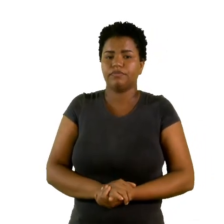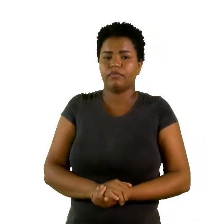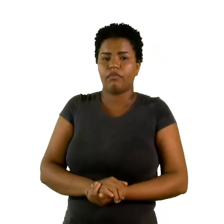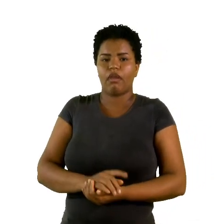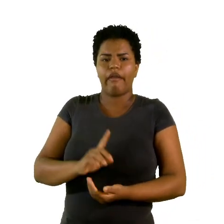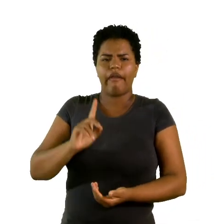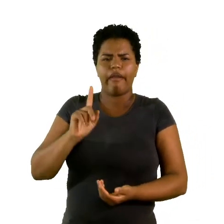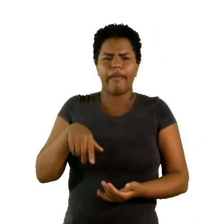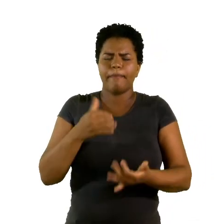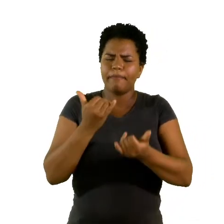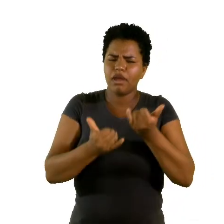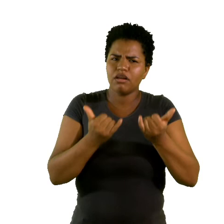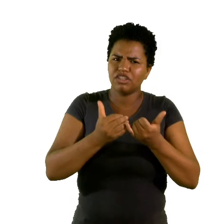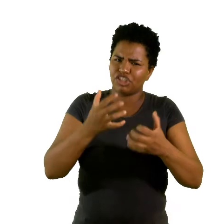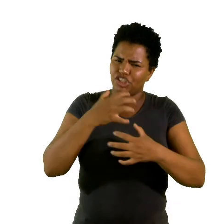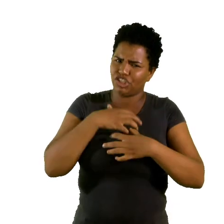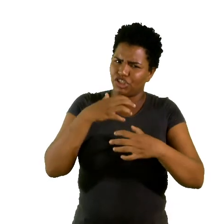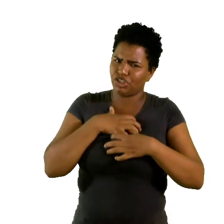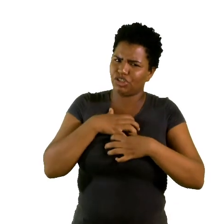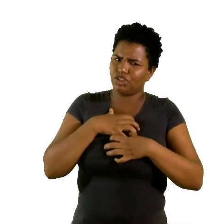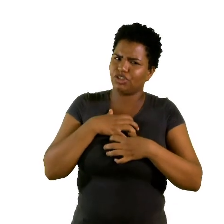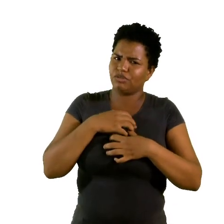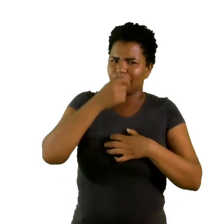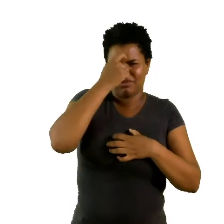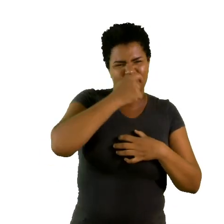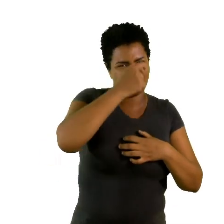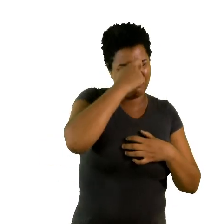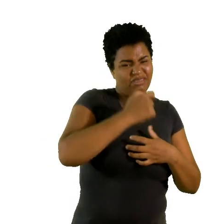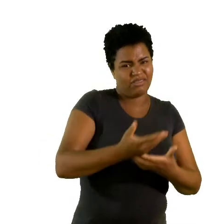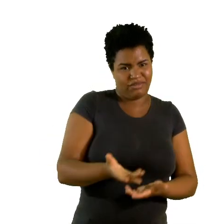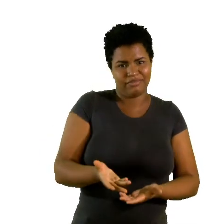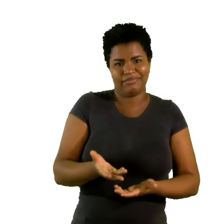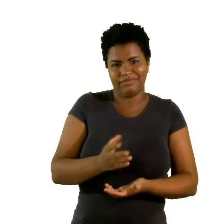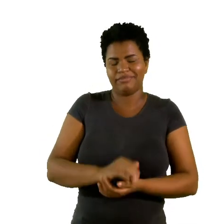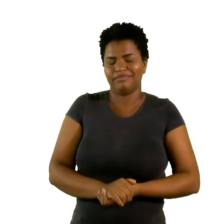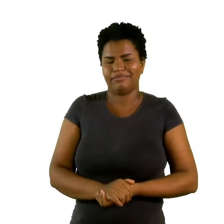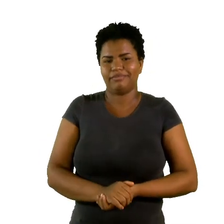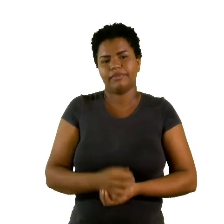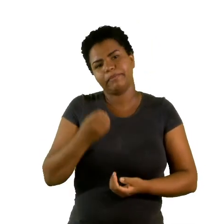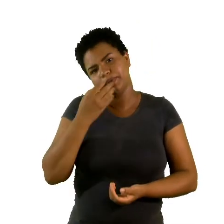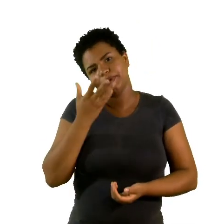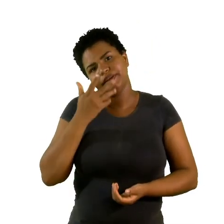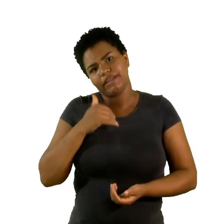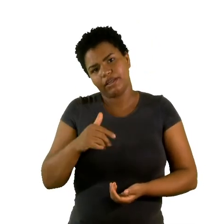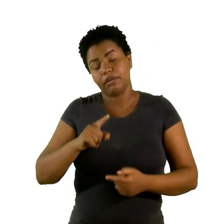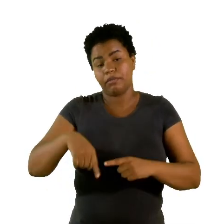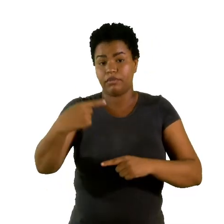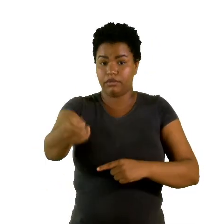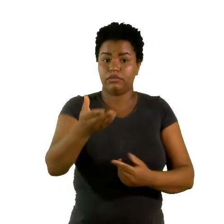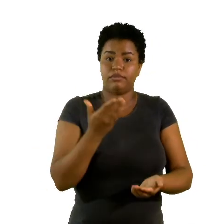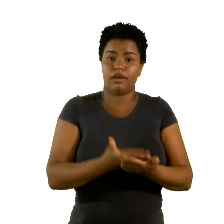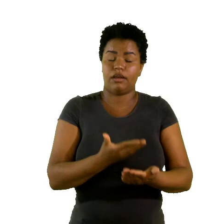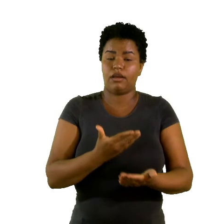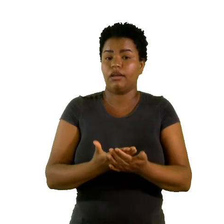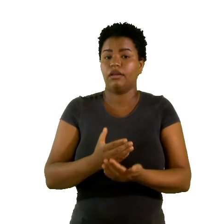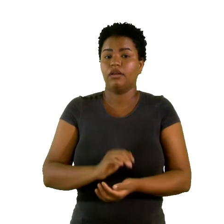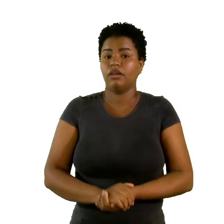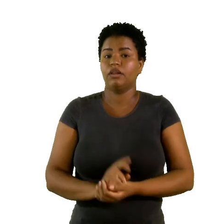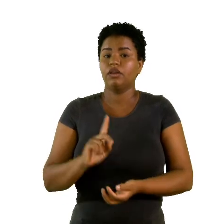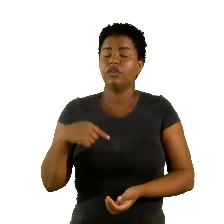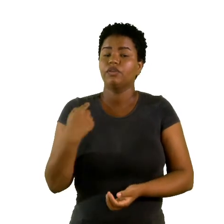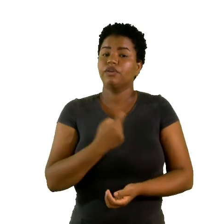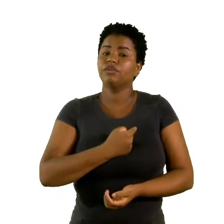os mesmos sintomas de uma gripe. Bom, crianças, na próxima aula, vamos